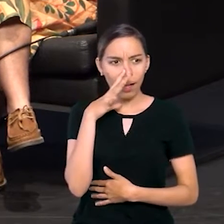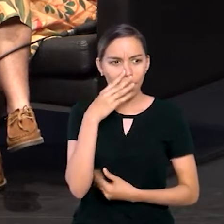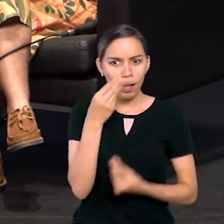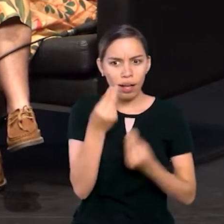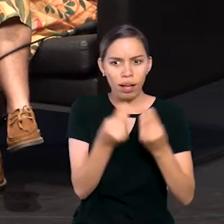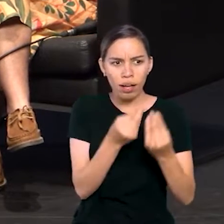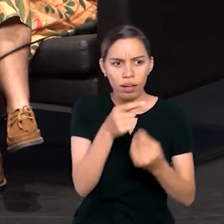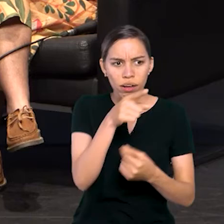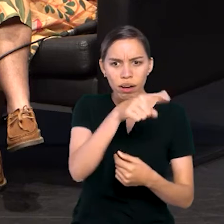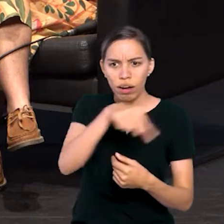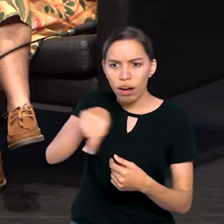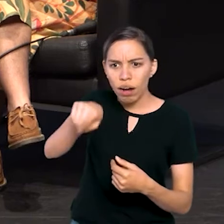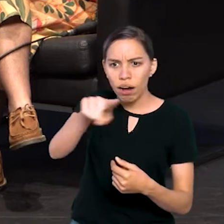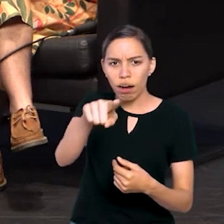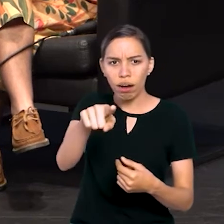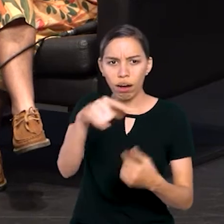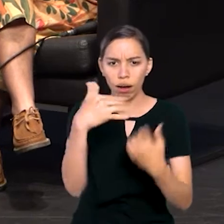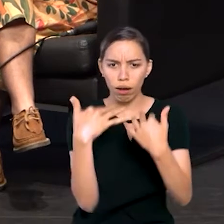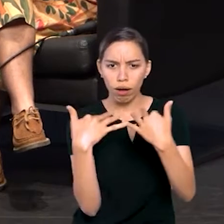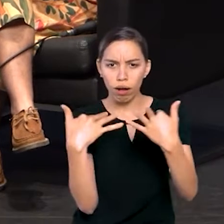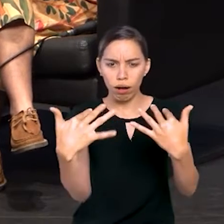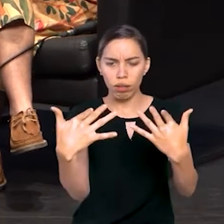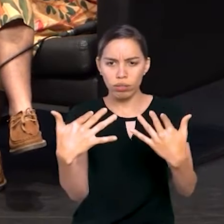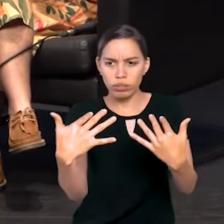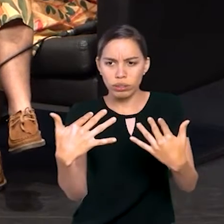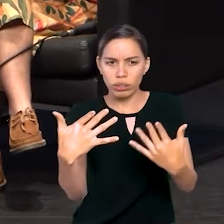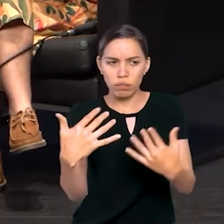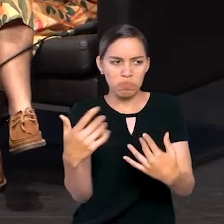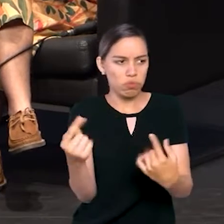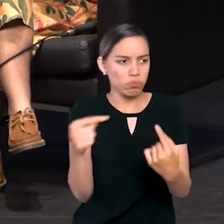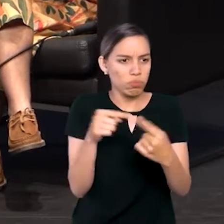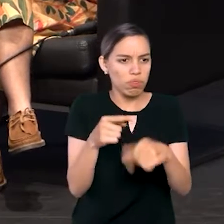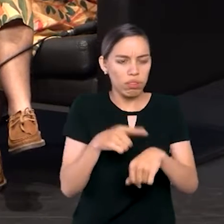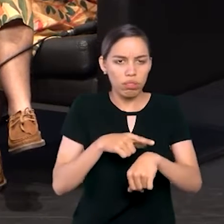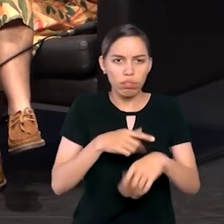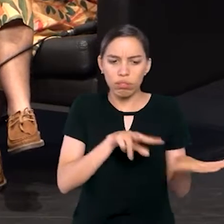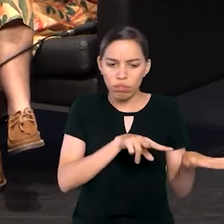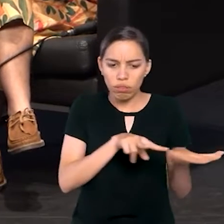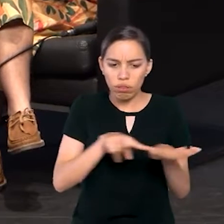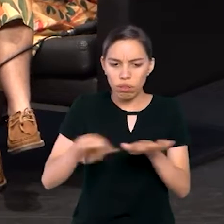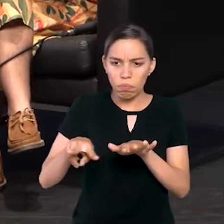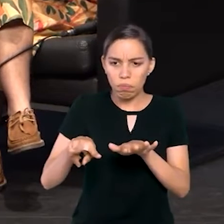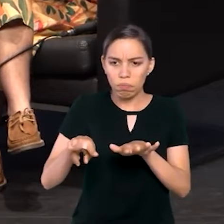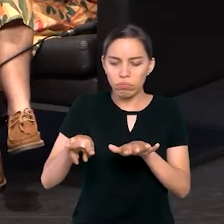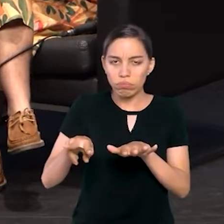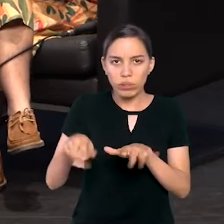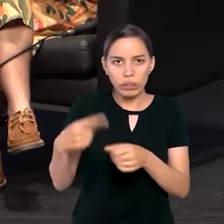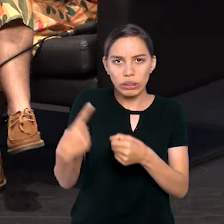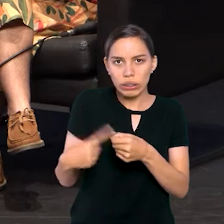com vocês, estando no meio de uma semana paulista,